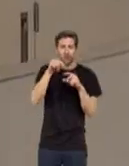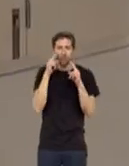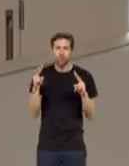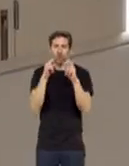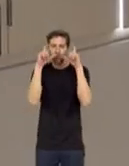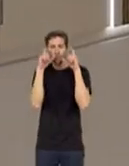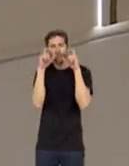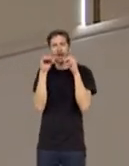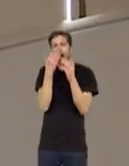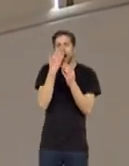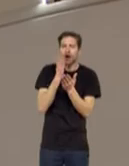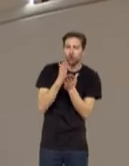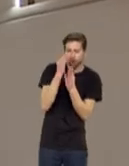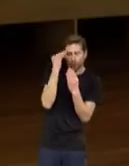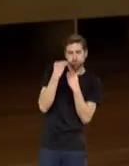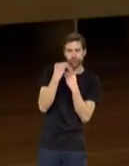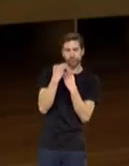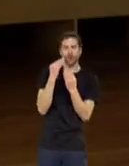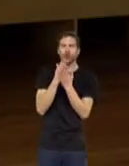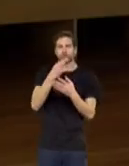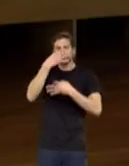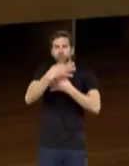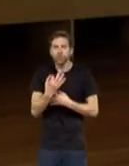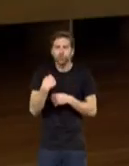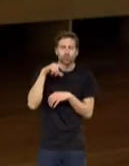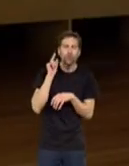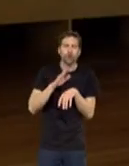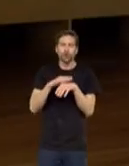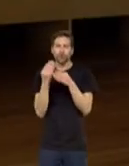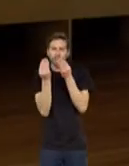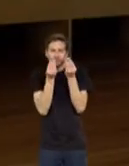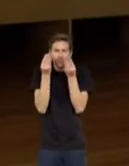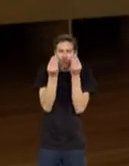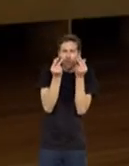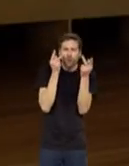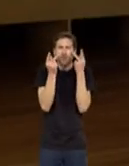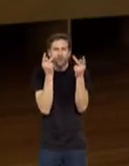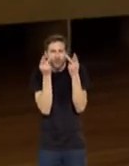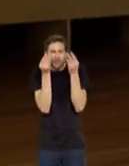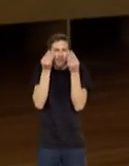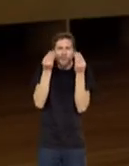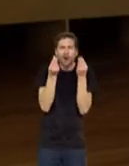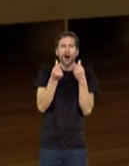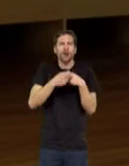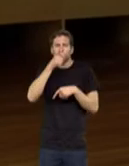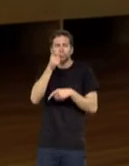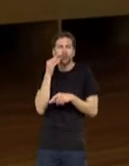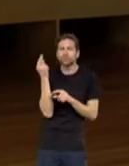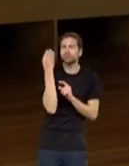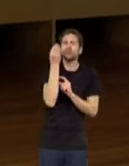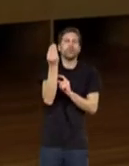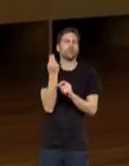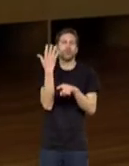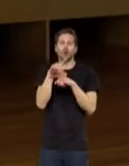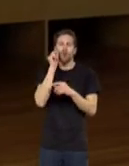de fotografia, porque se constituiu como uma escola do olhar. Foi aqui que vi alguns dos grandes nomes da fotografia, nomeadamente o Peter